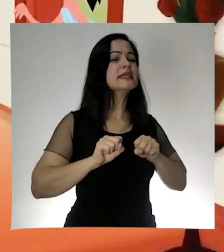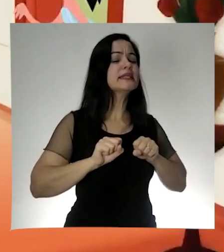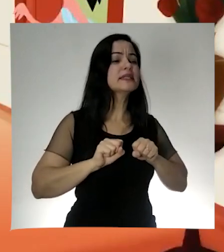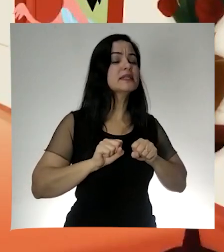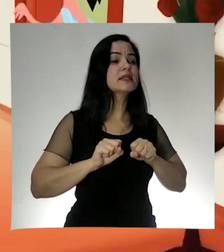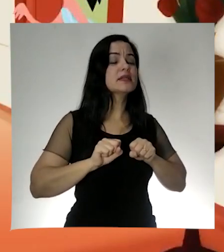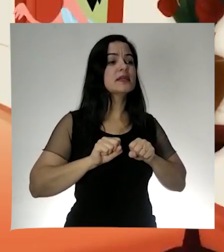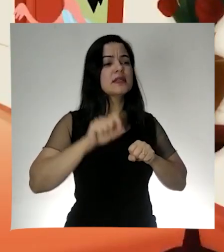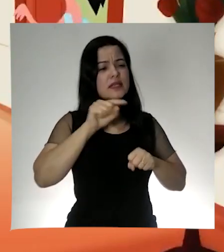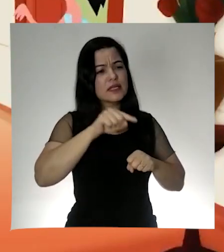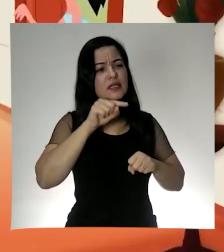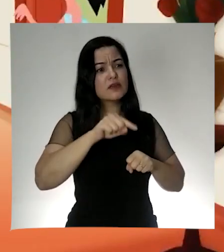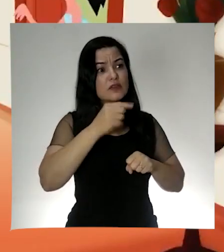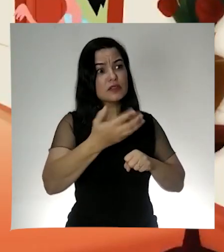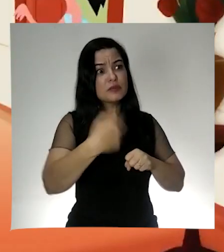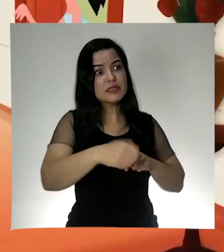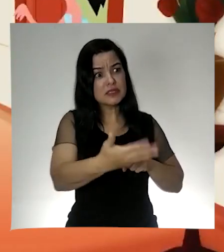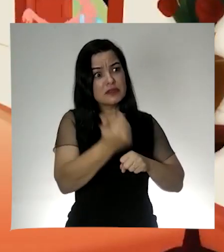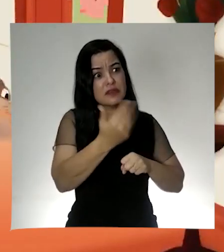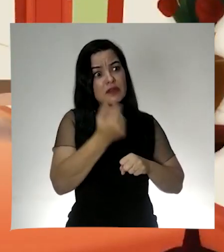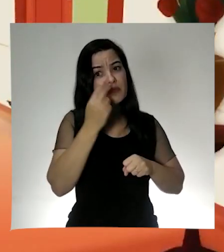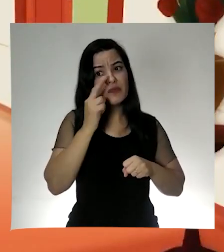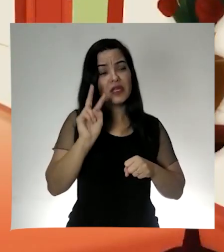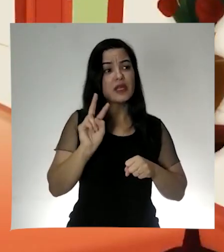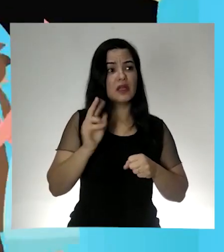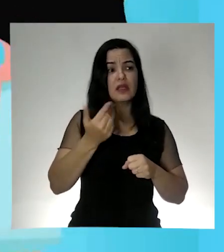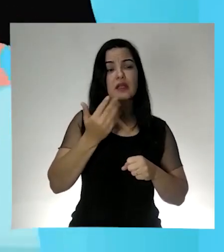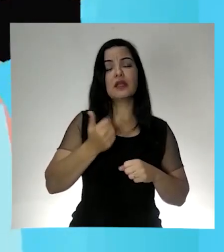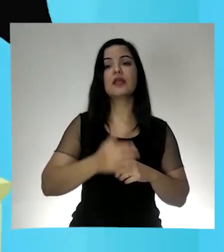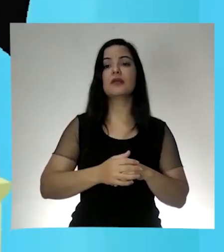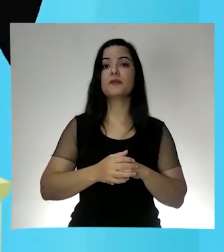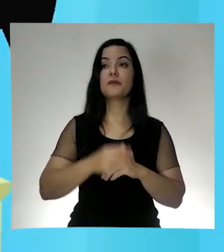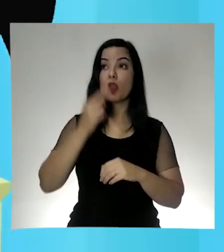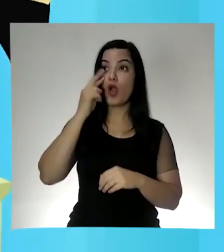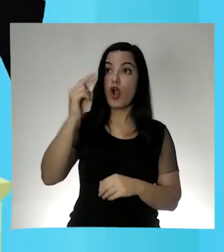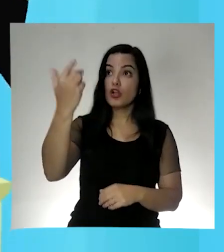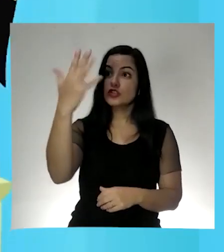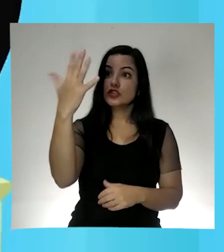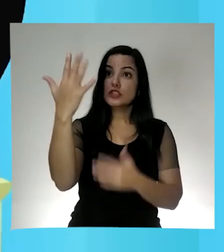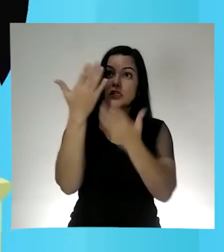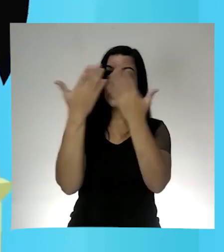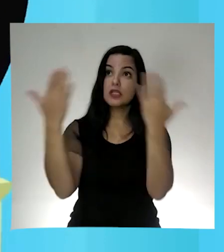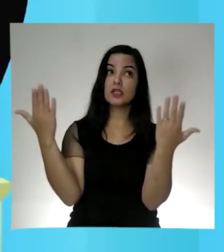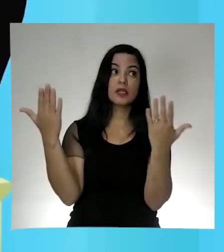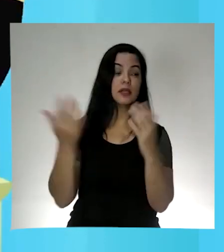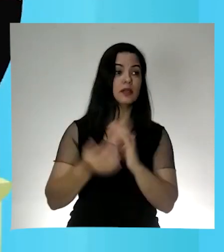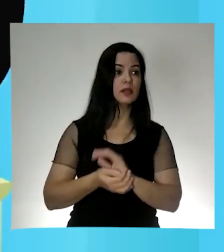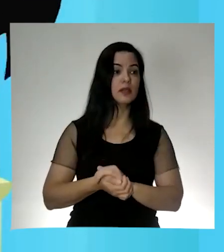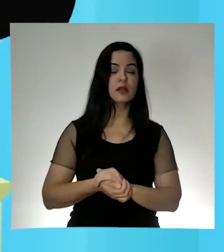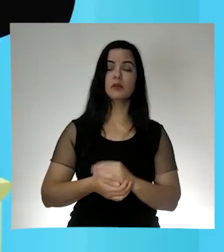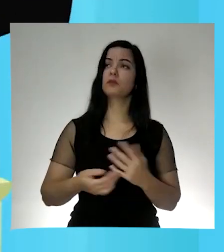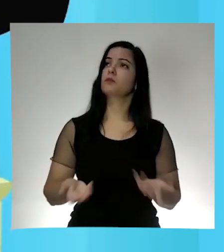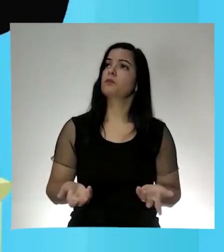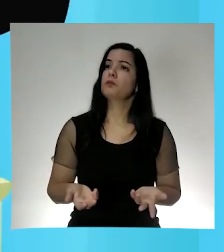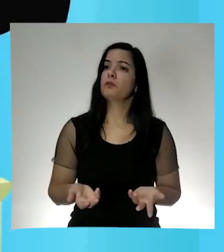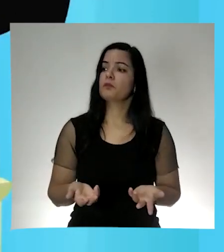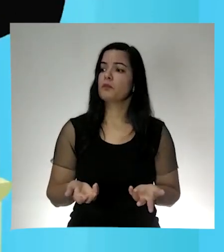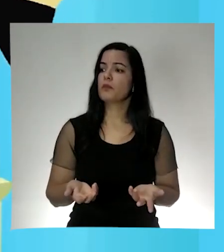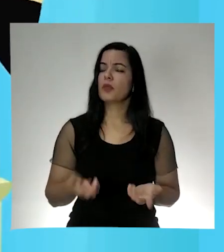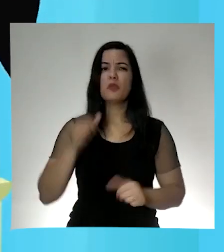Cláudio! Você tem que ver isso. Olha no espelho.